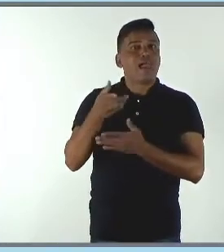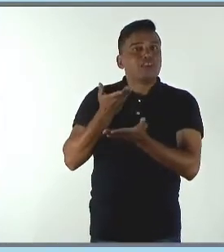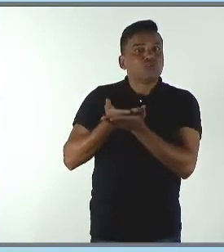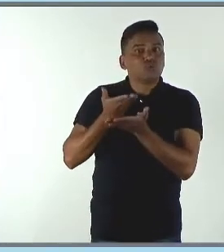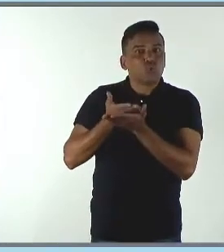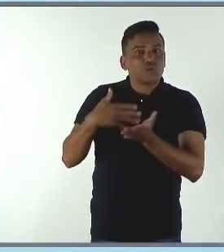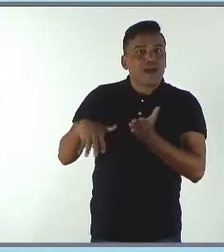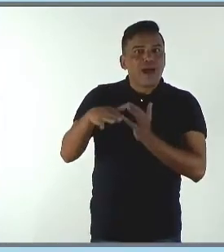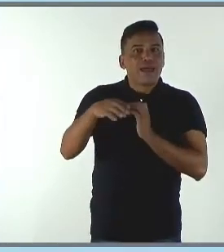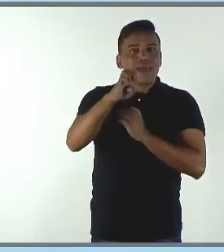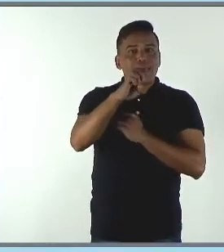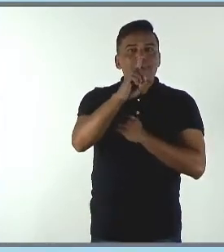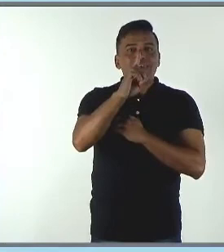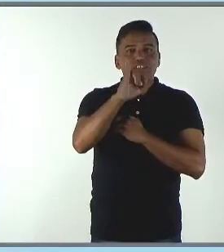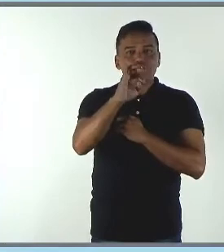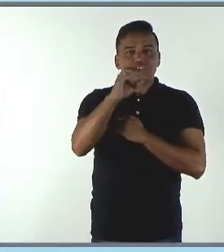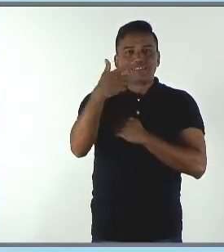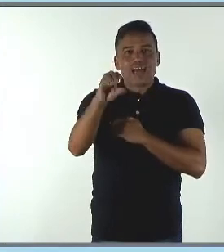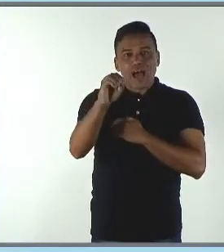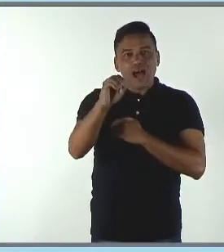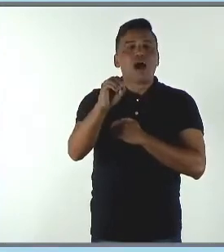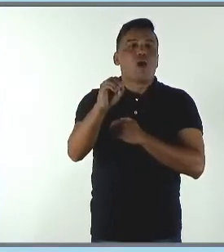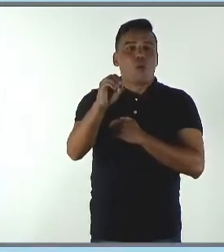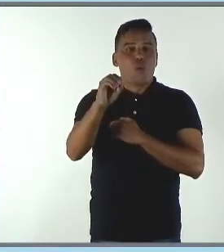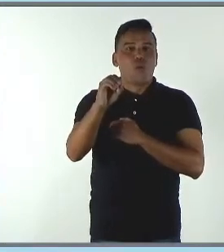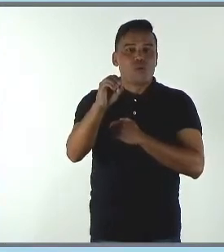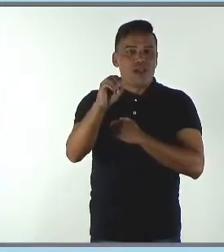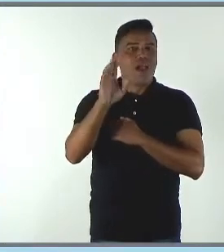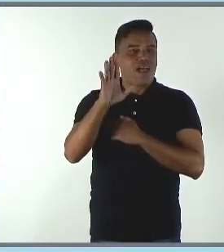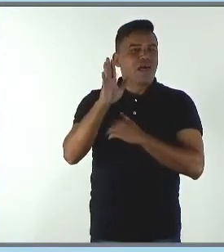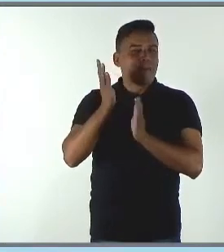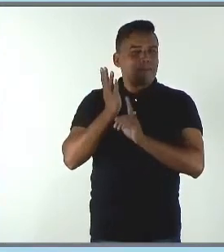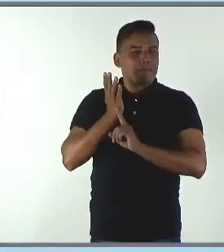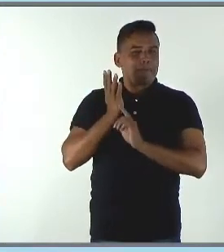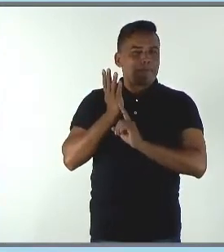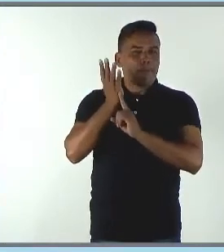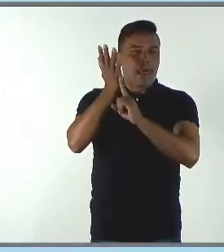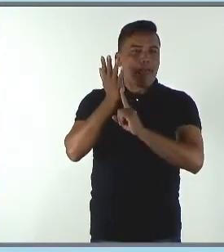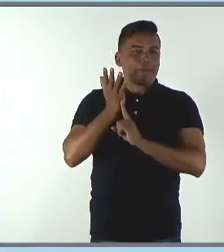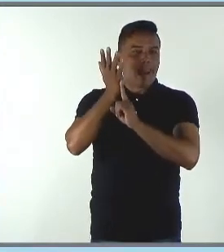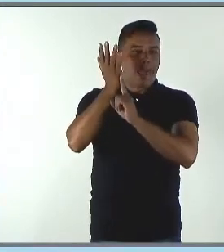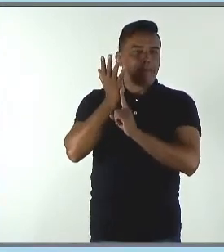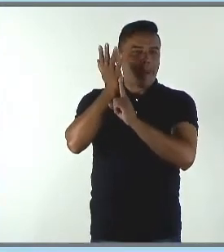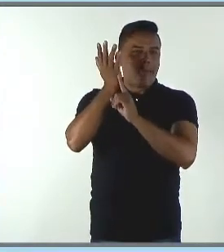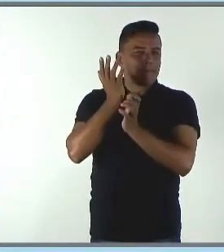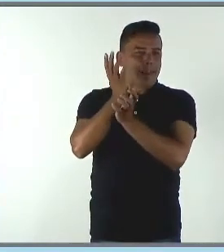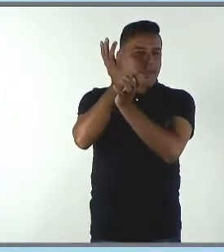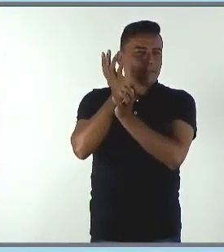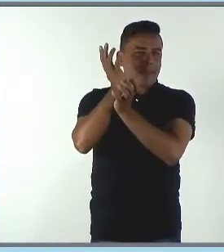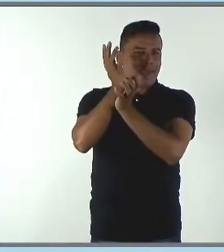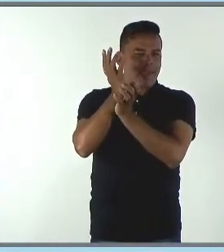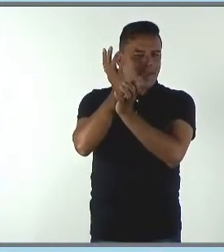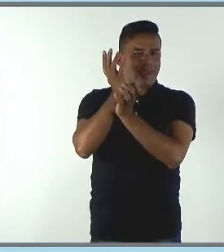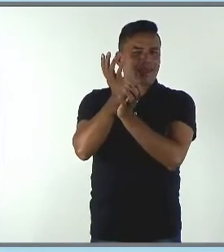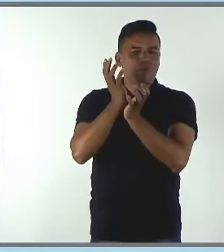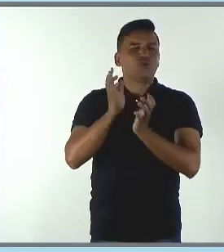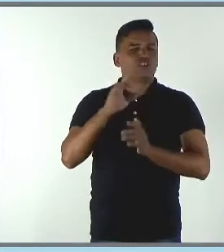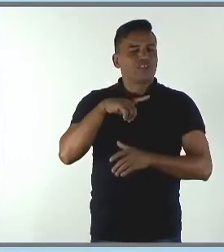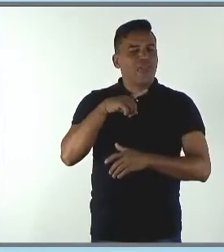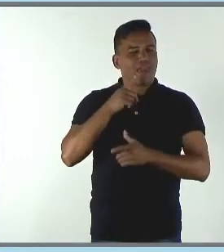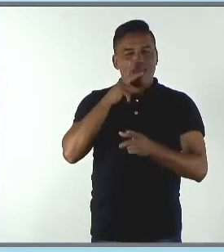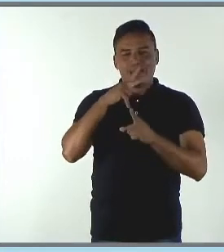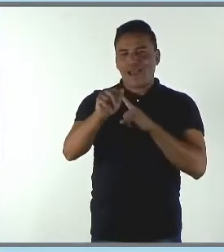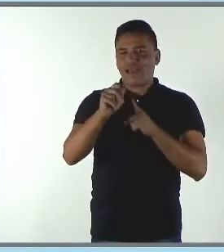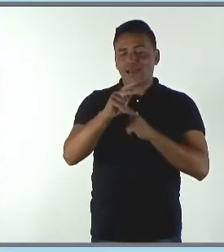tem trabalho premiado sobre isso. Não podia ser uma mediadora melhor assim,